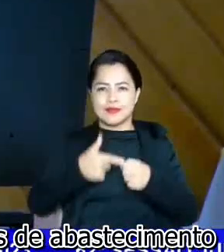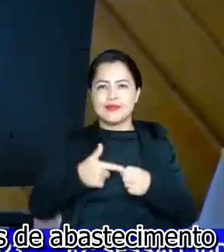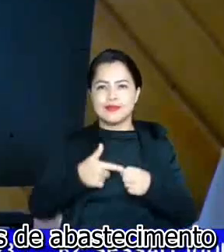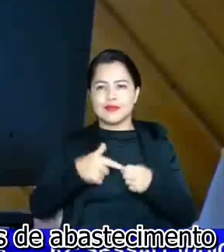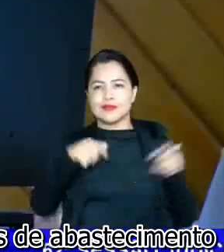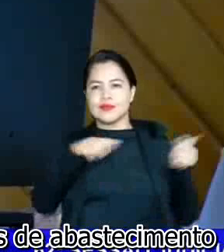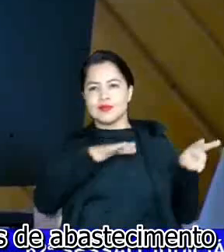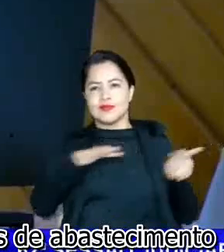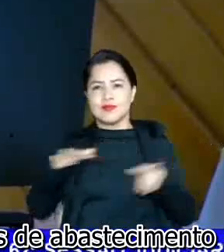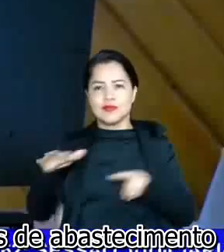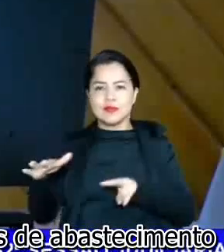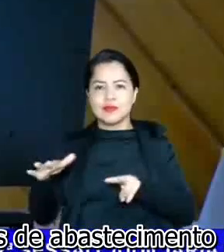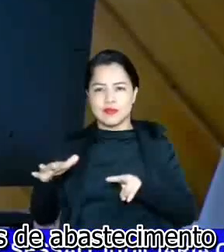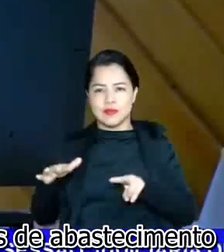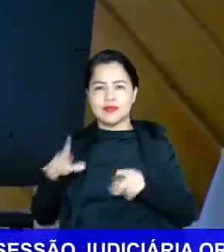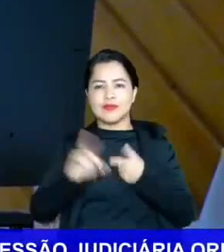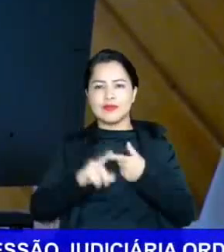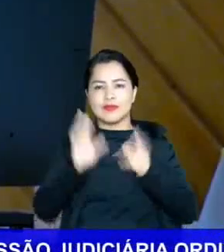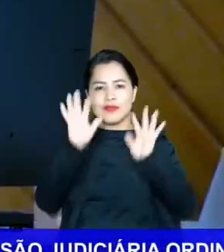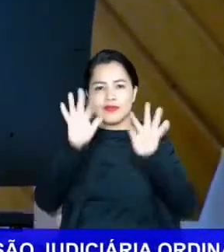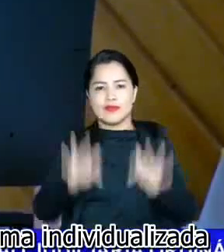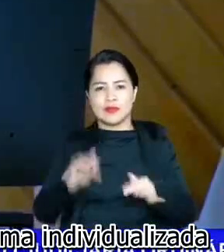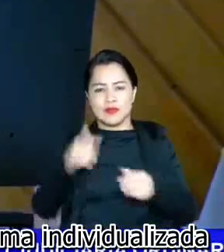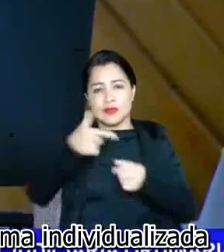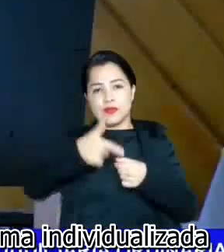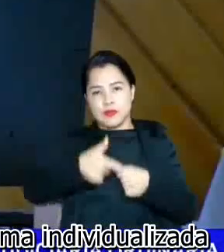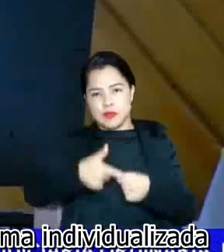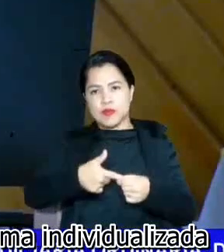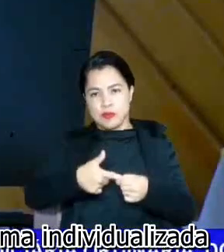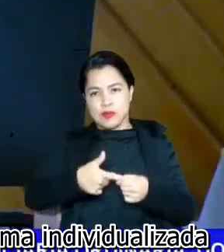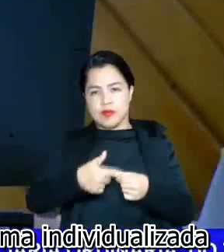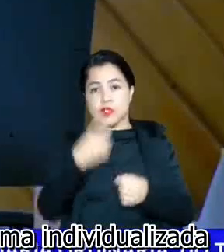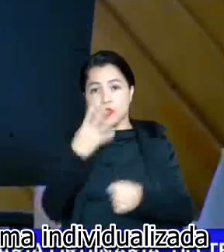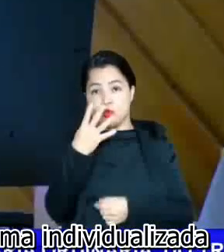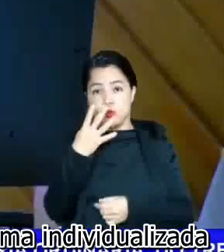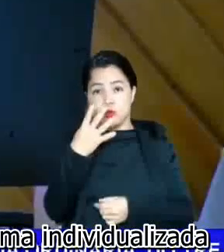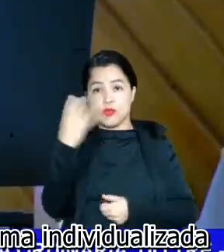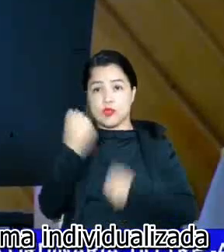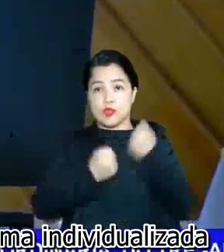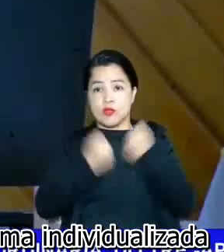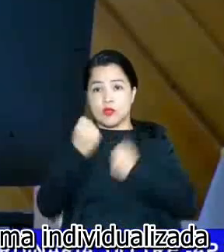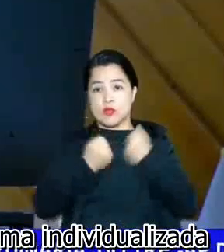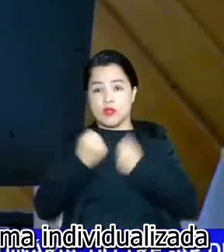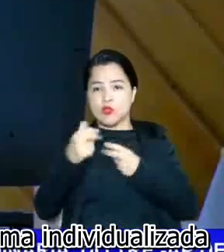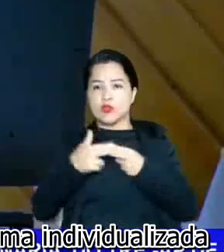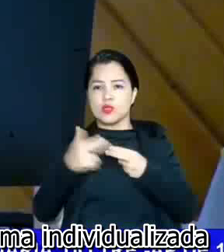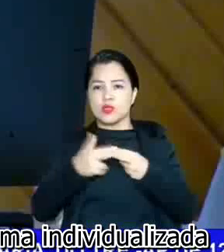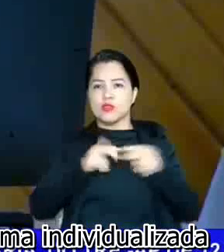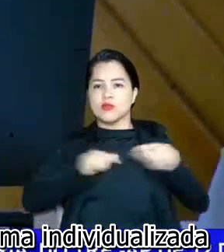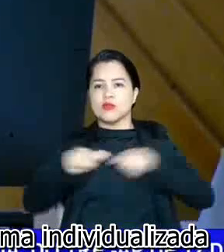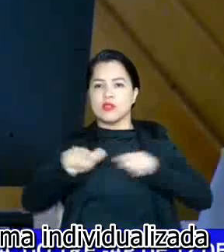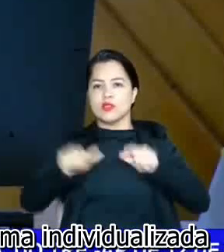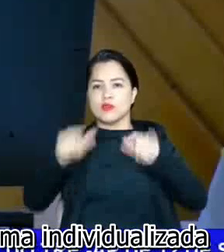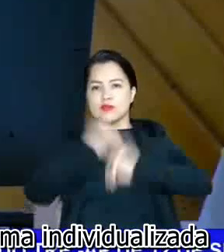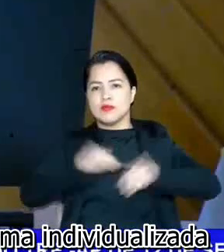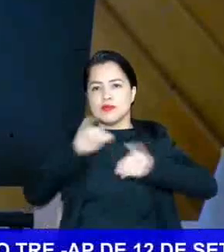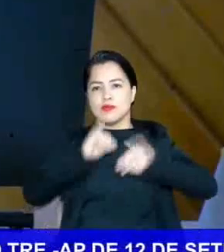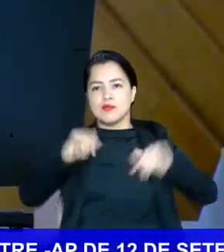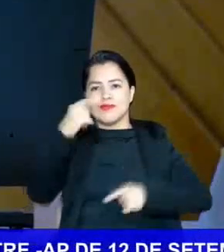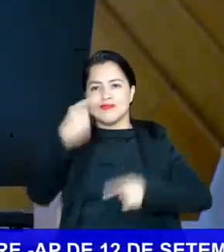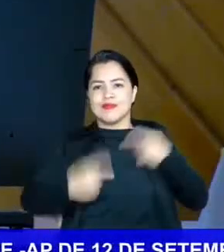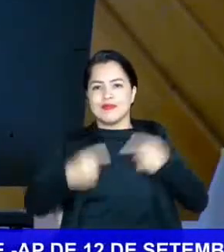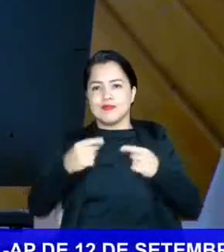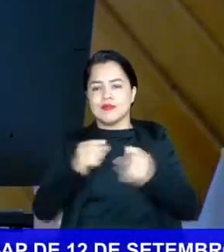adquiridos semanalmente para fins de abastecimento dos 4 veículos utilizados a serviço da campanha, de forma